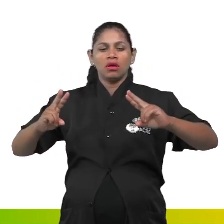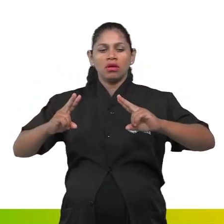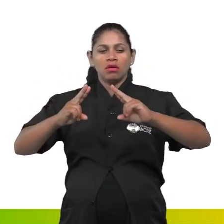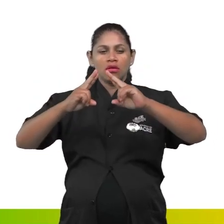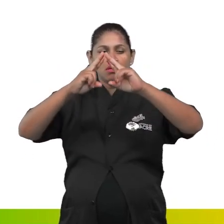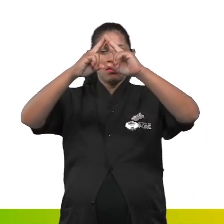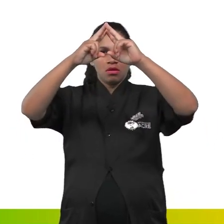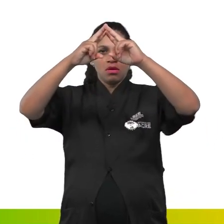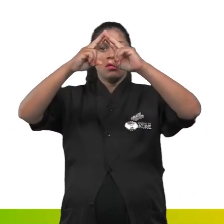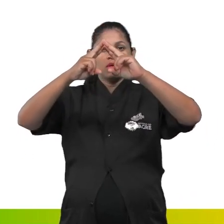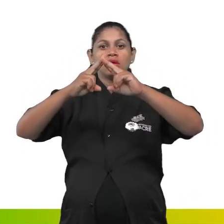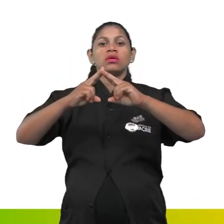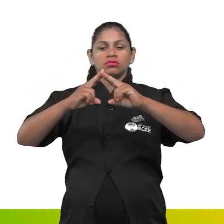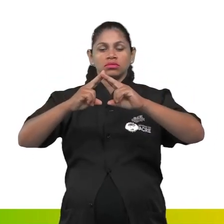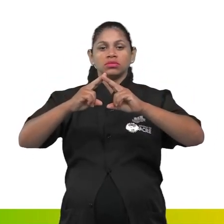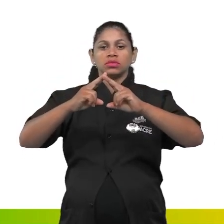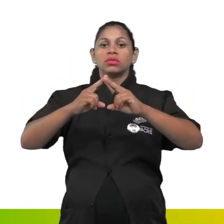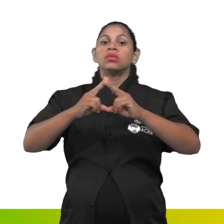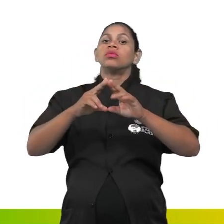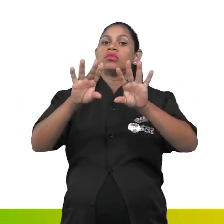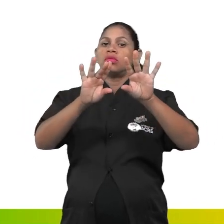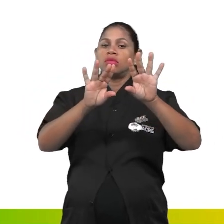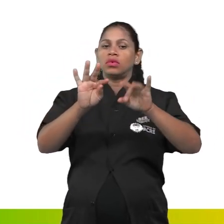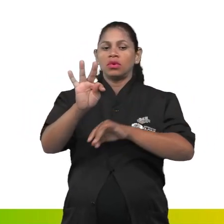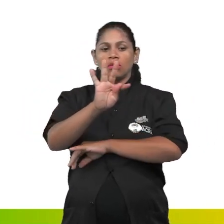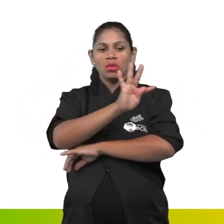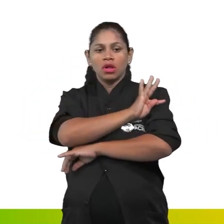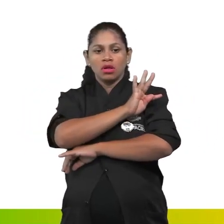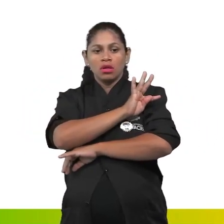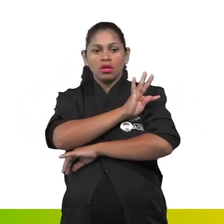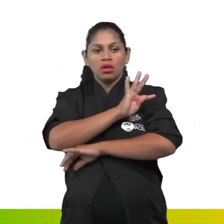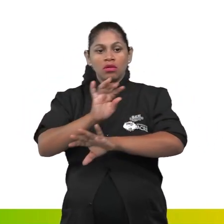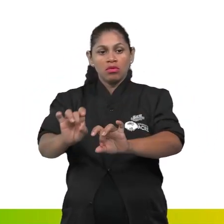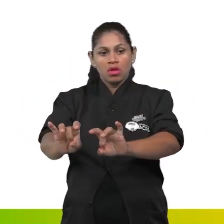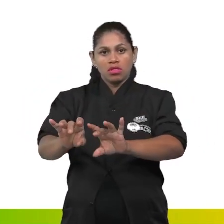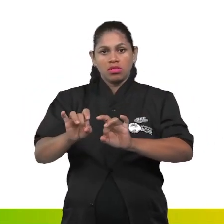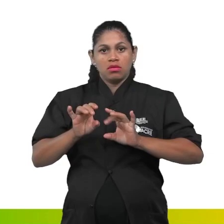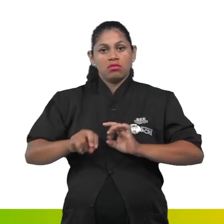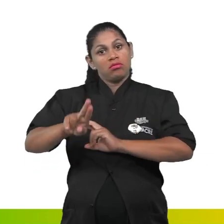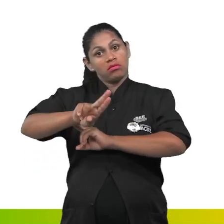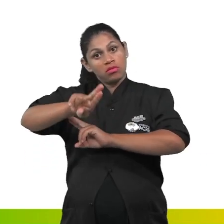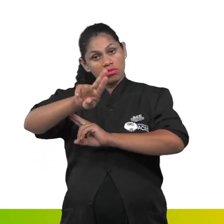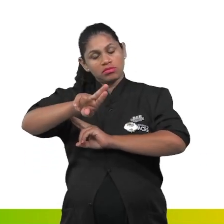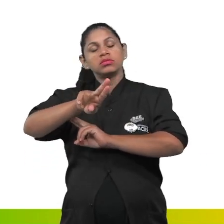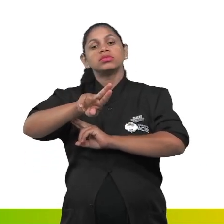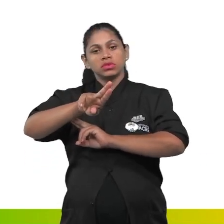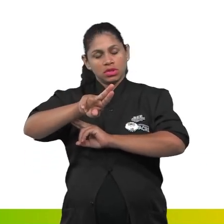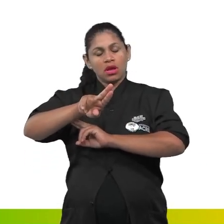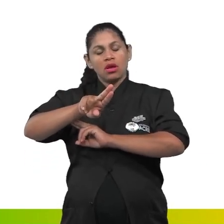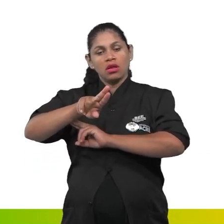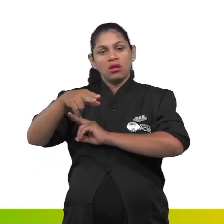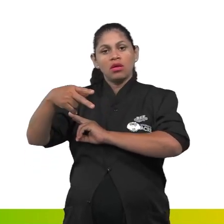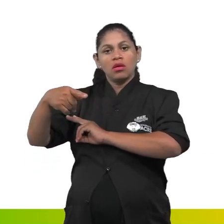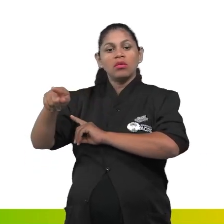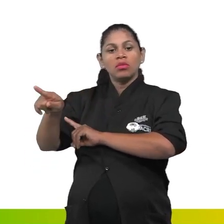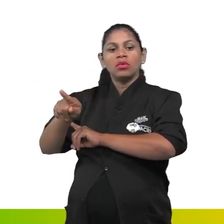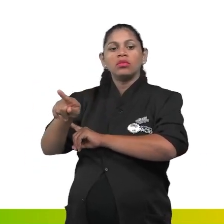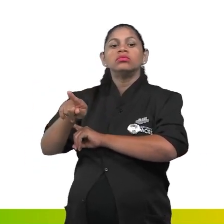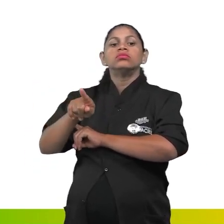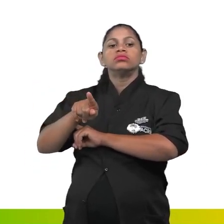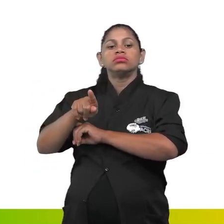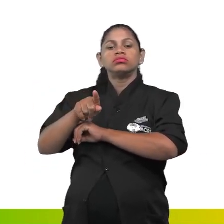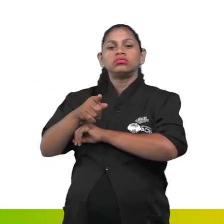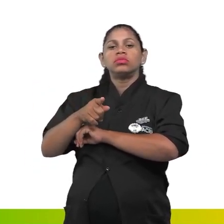assemblagem, né? Uma técnica utilizada pelo artista para fazer o reaproveitamento de matéria-prima que já foi